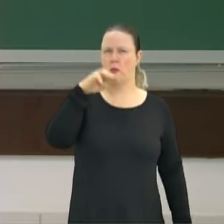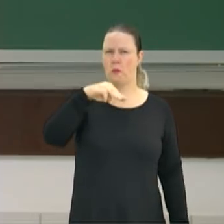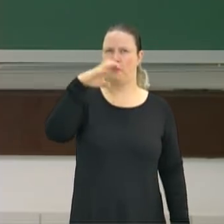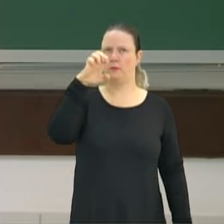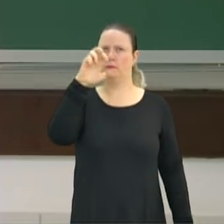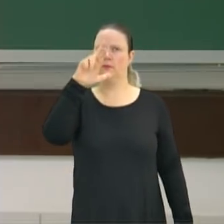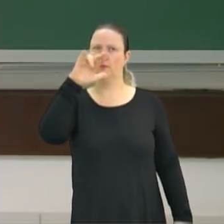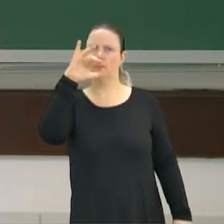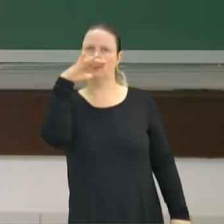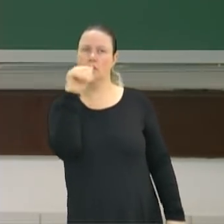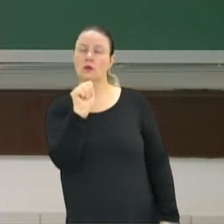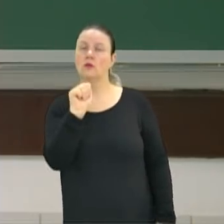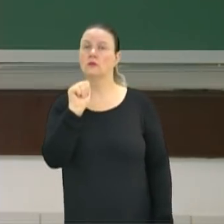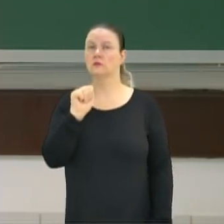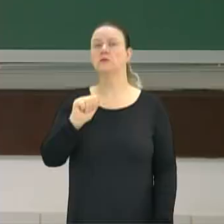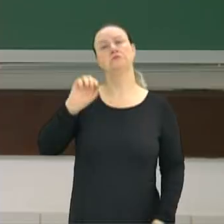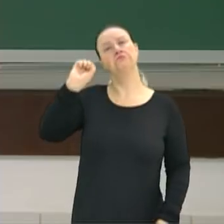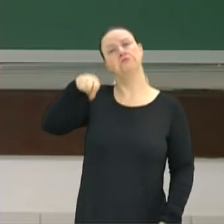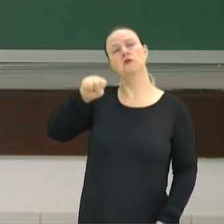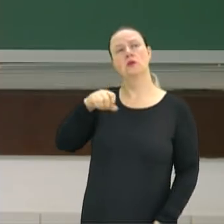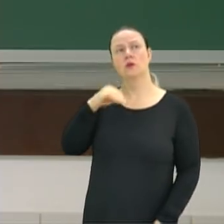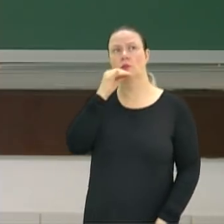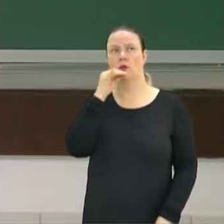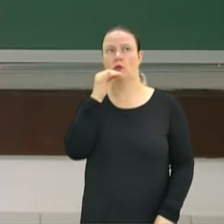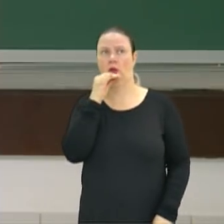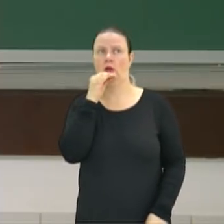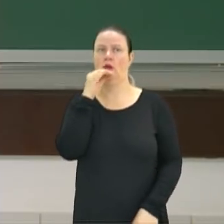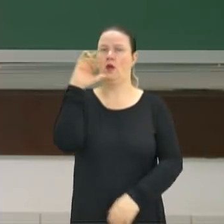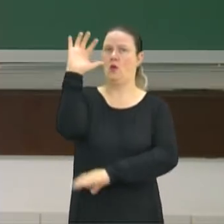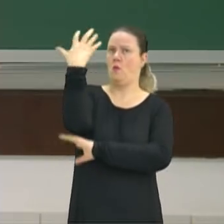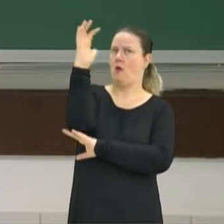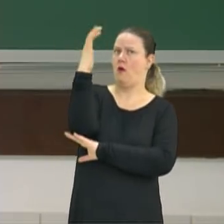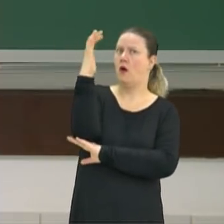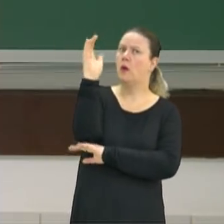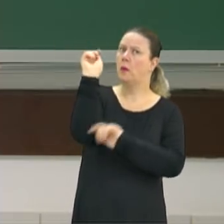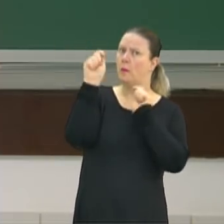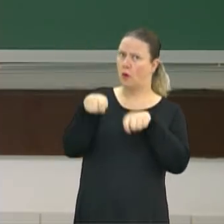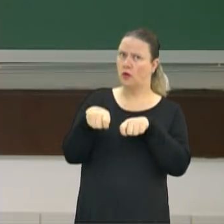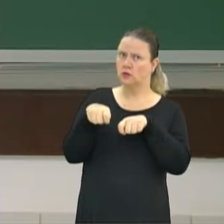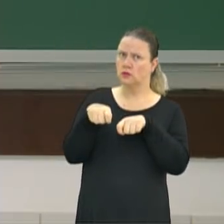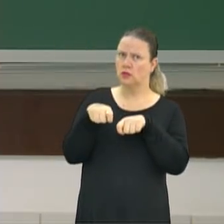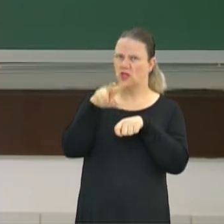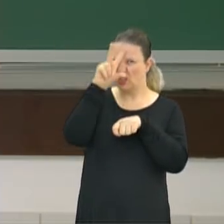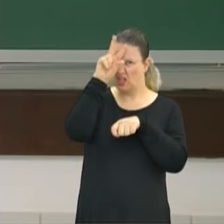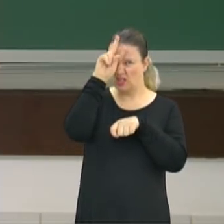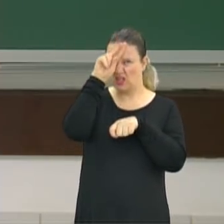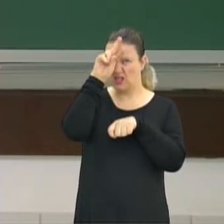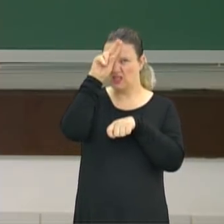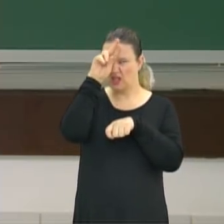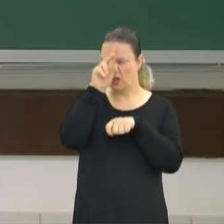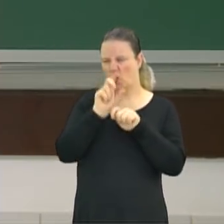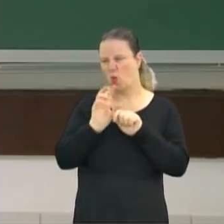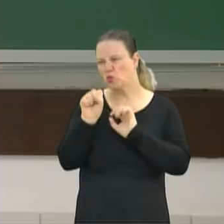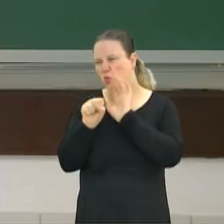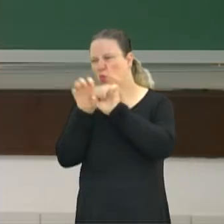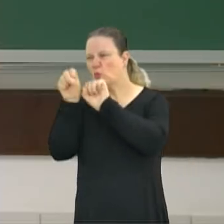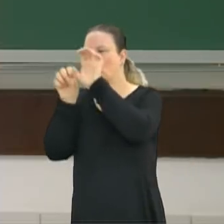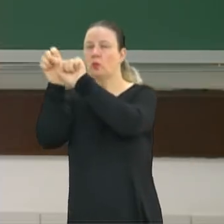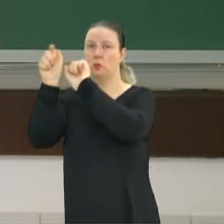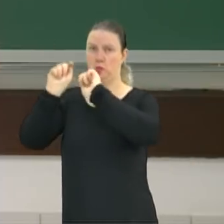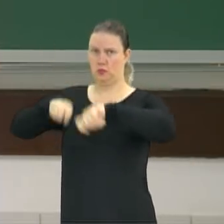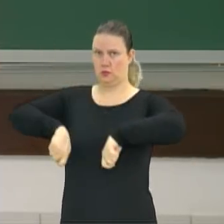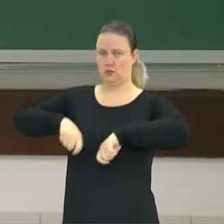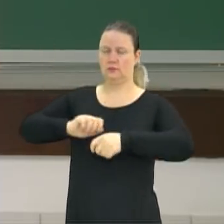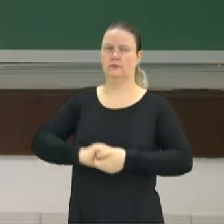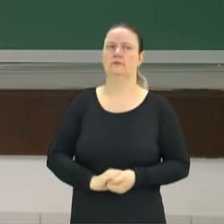Quando o produtor é muito grande. Por exemplo, uma árvore. Uma árvore pode estar sendo consumida por muitos insetos. Então pode ser uma numérica, né?